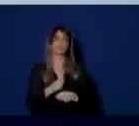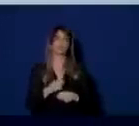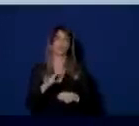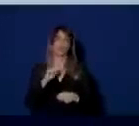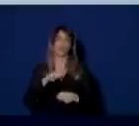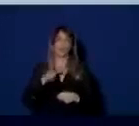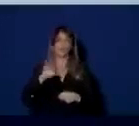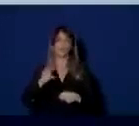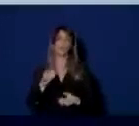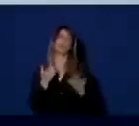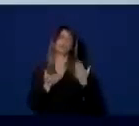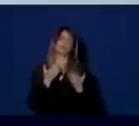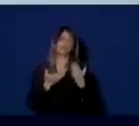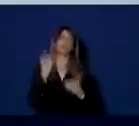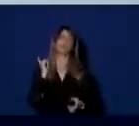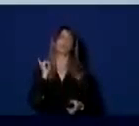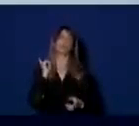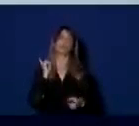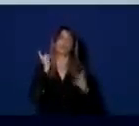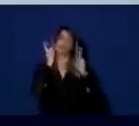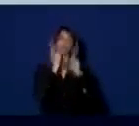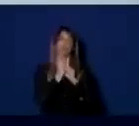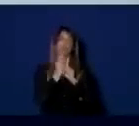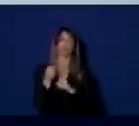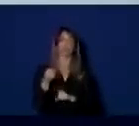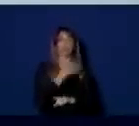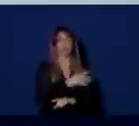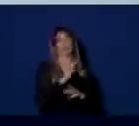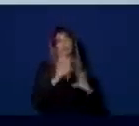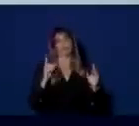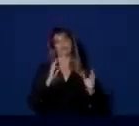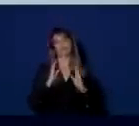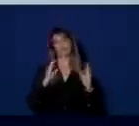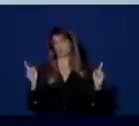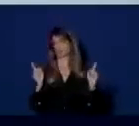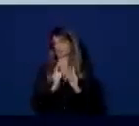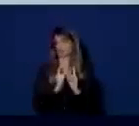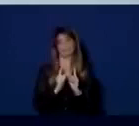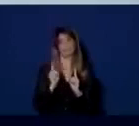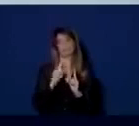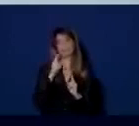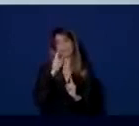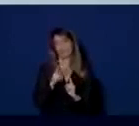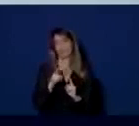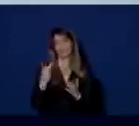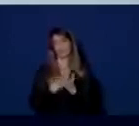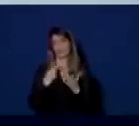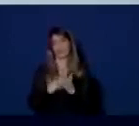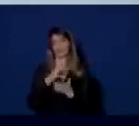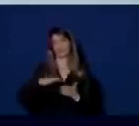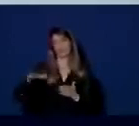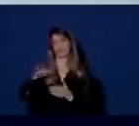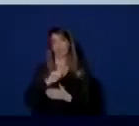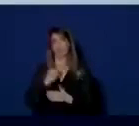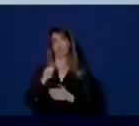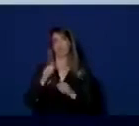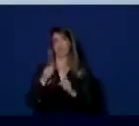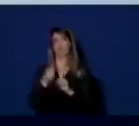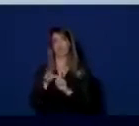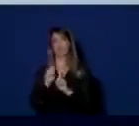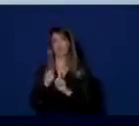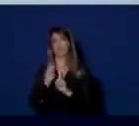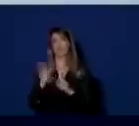vai encontrar um novo equilíbrio à frente. Mas, no curto prazo, eu não vejo nada de errado com o que o mercado de ativos está fazendo no